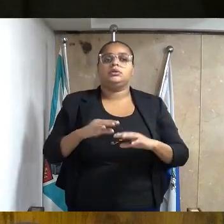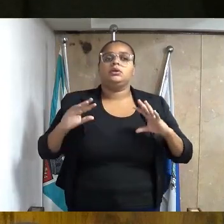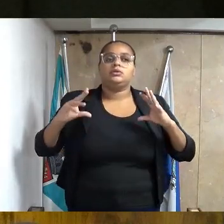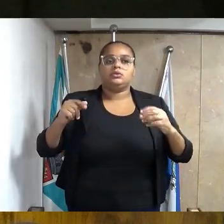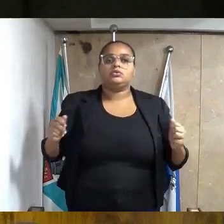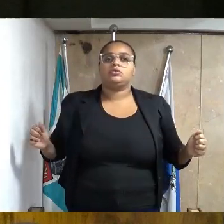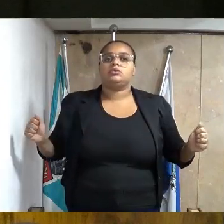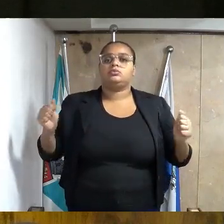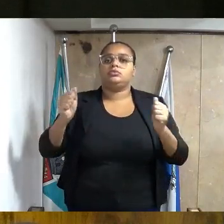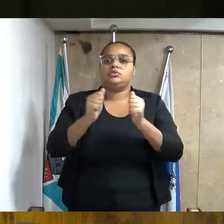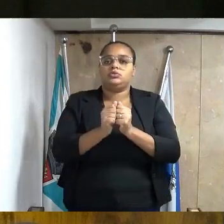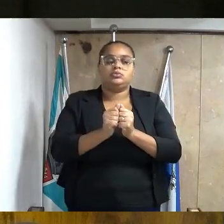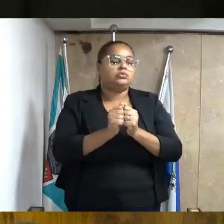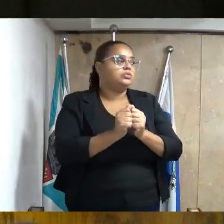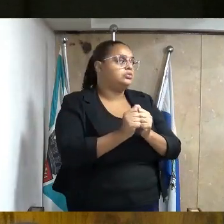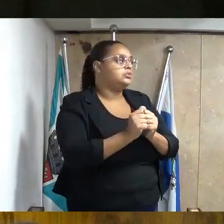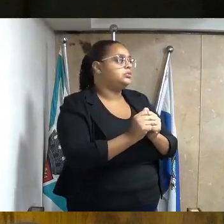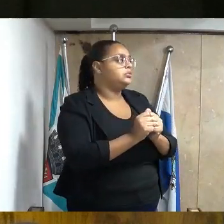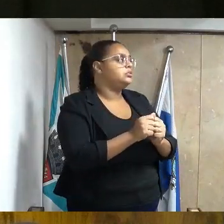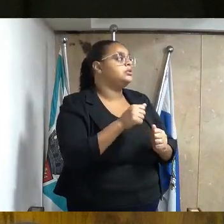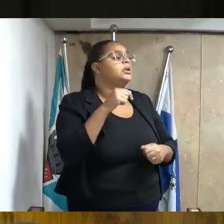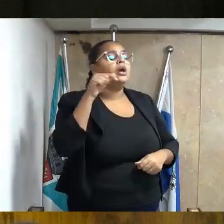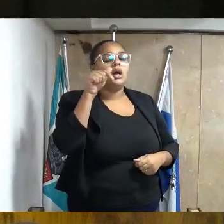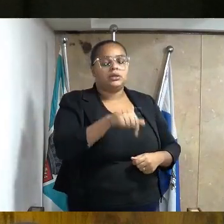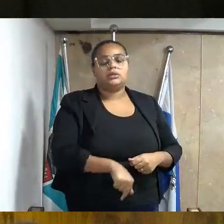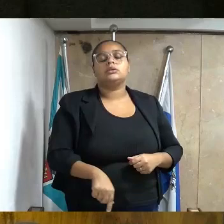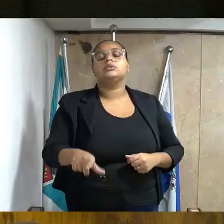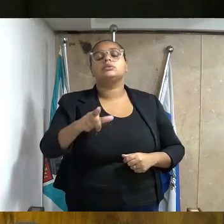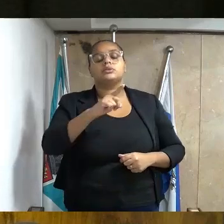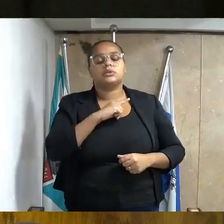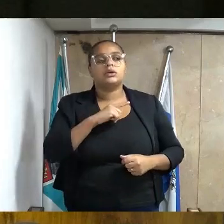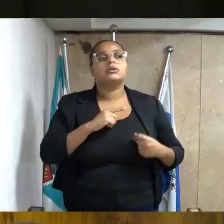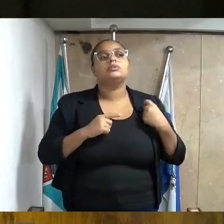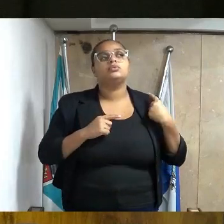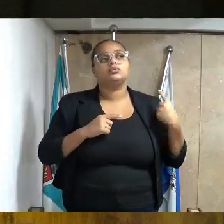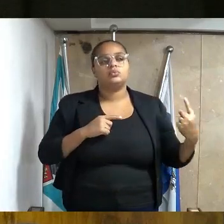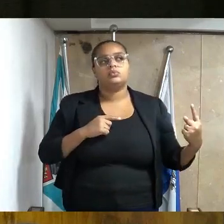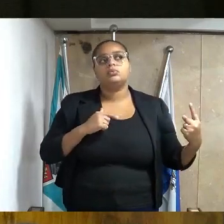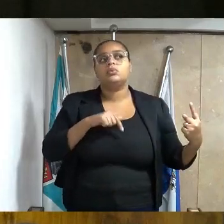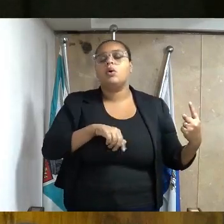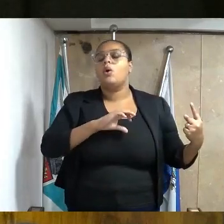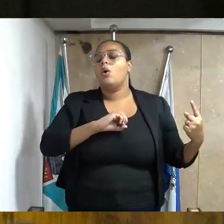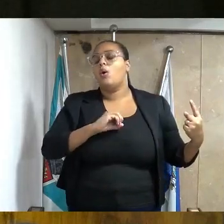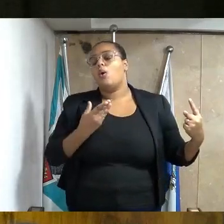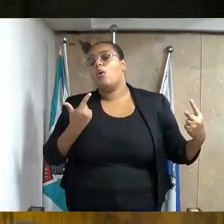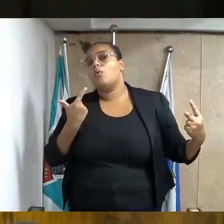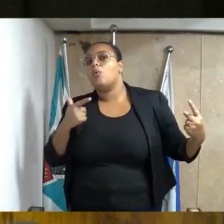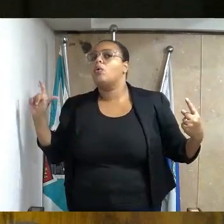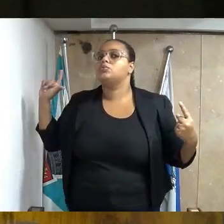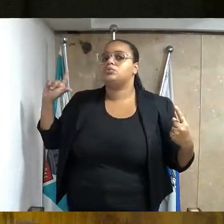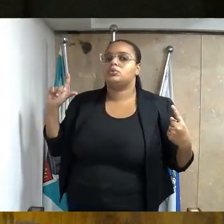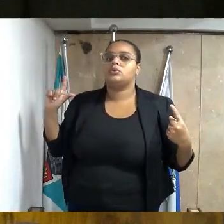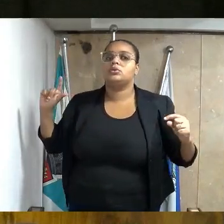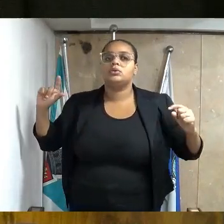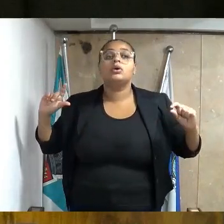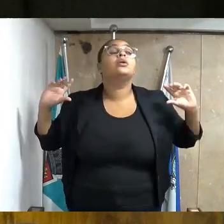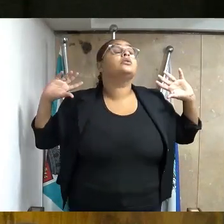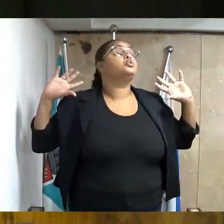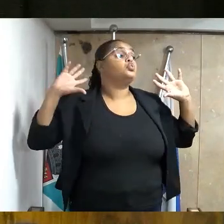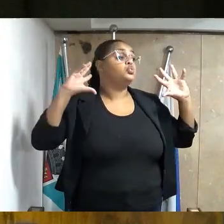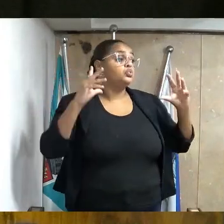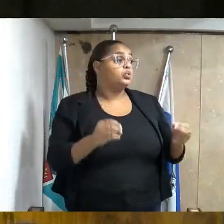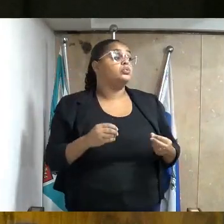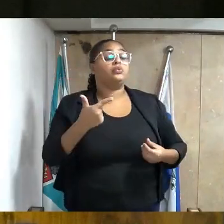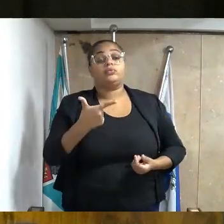um colegiado. Aqui não existe um ou outro vereador. Aqui existem todos os